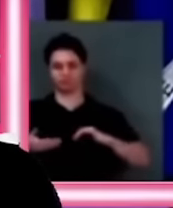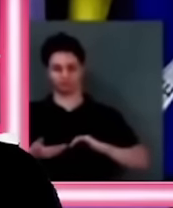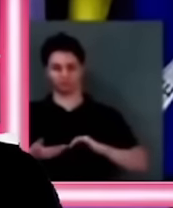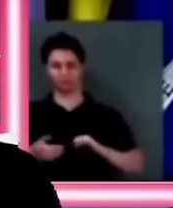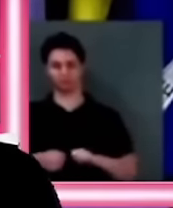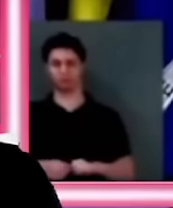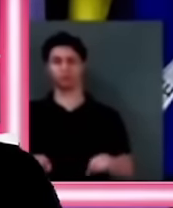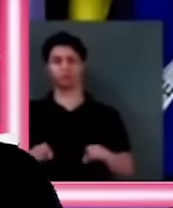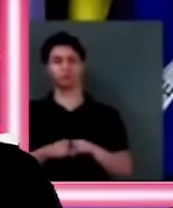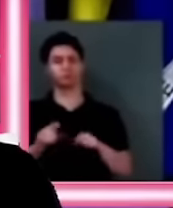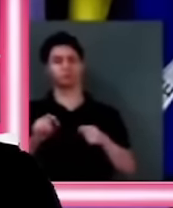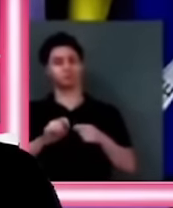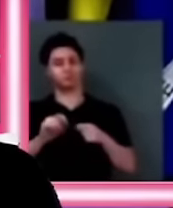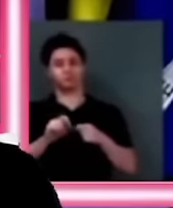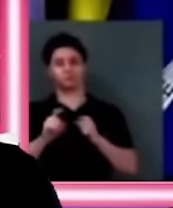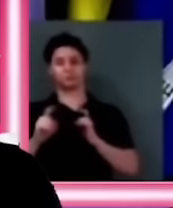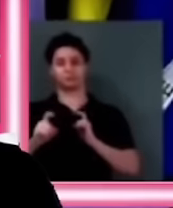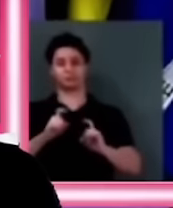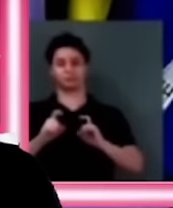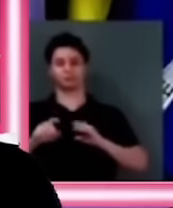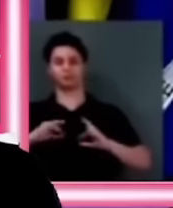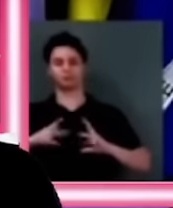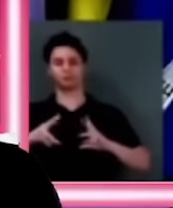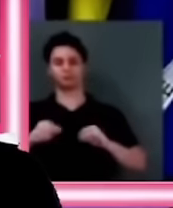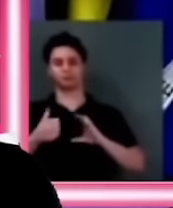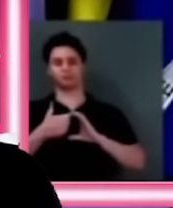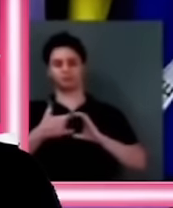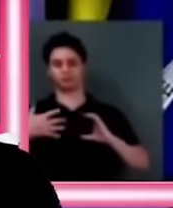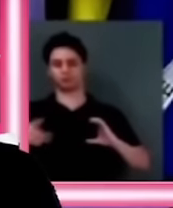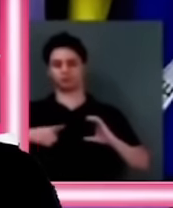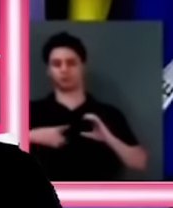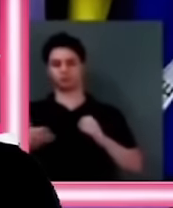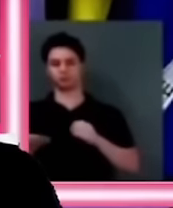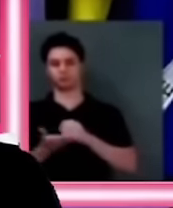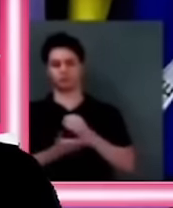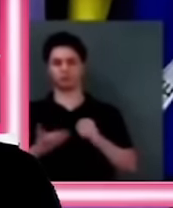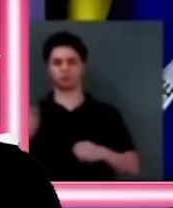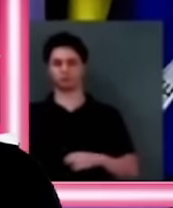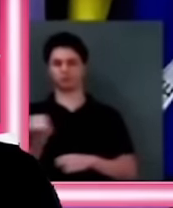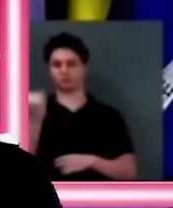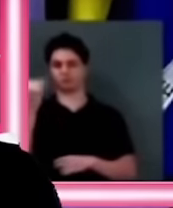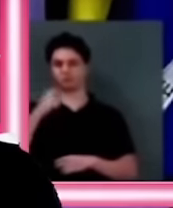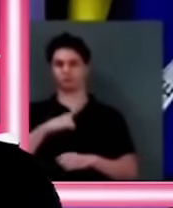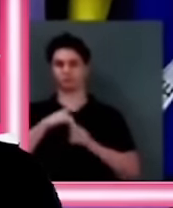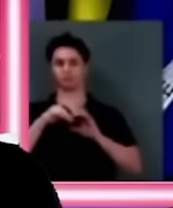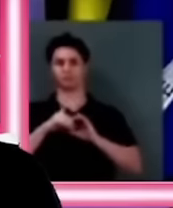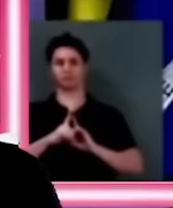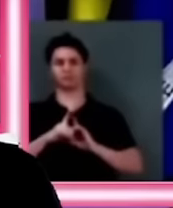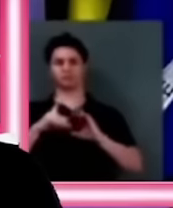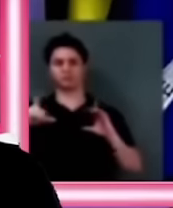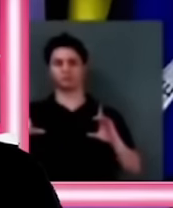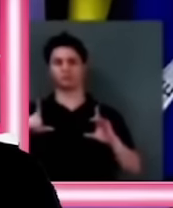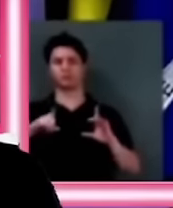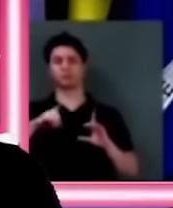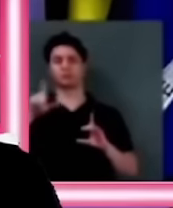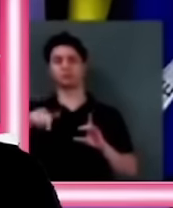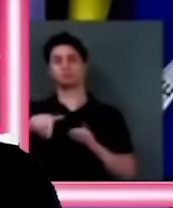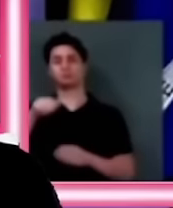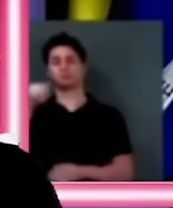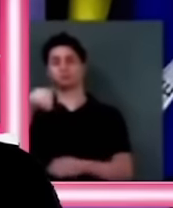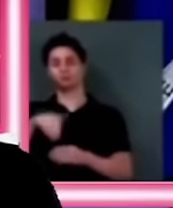também administra todos os aspectos deste Pilar fundamental da Democracia que são as